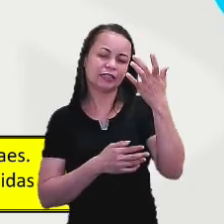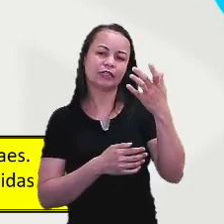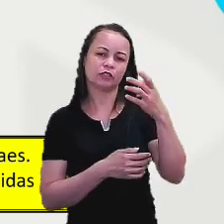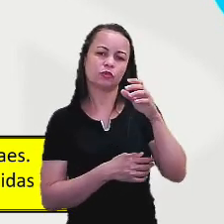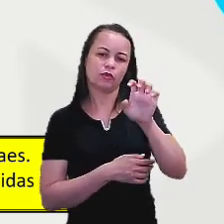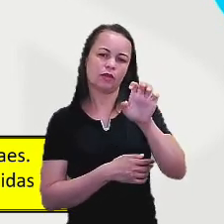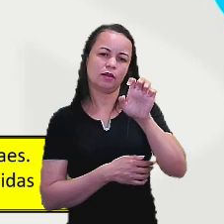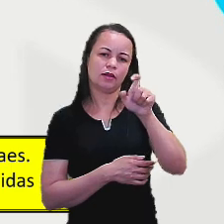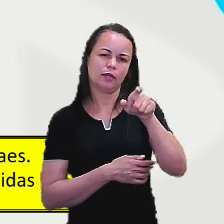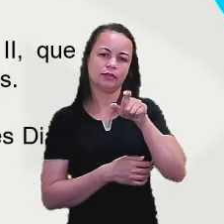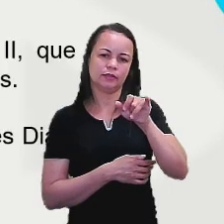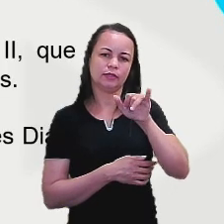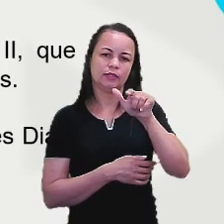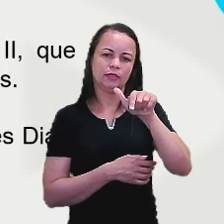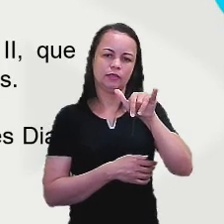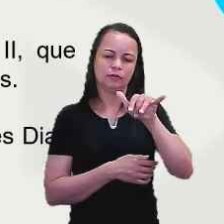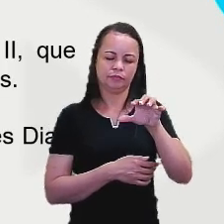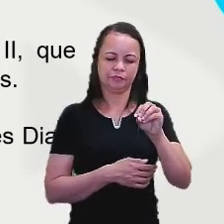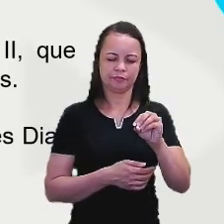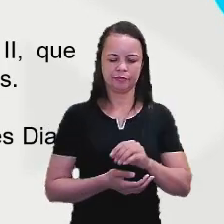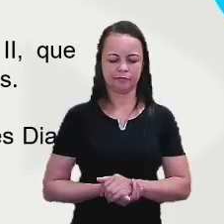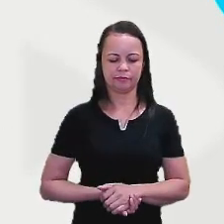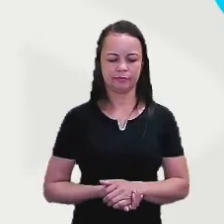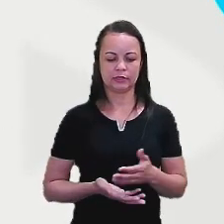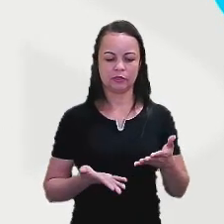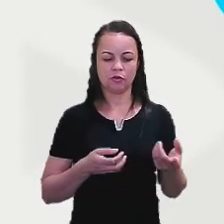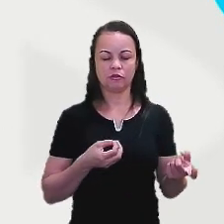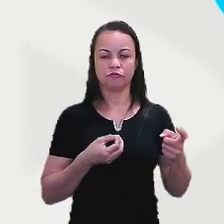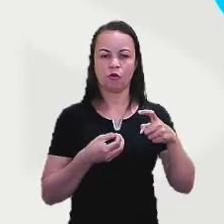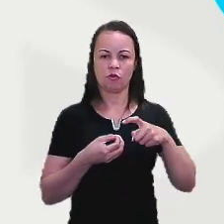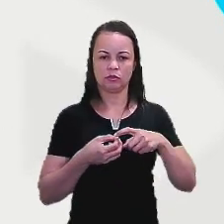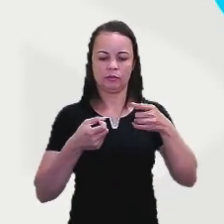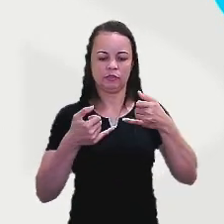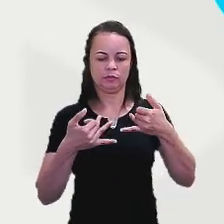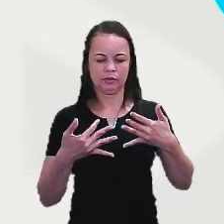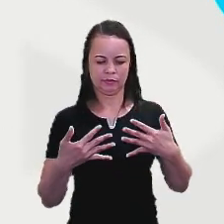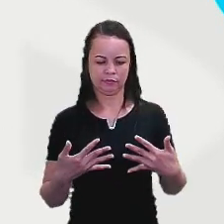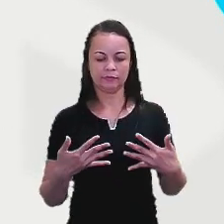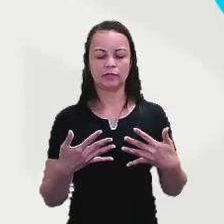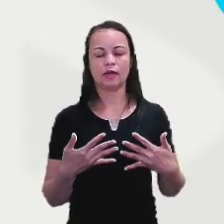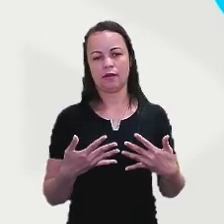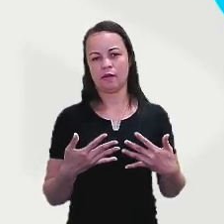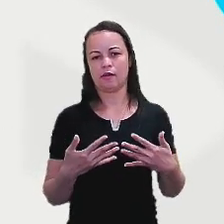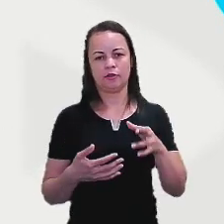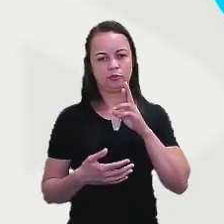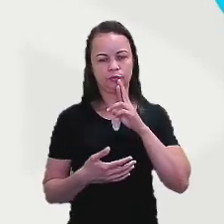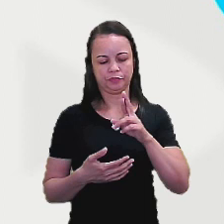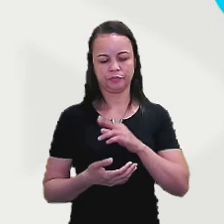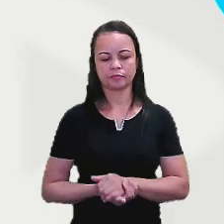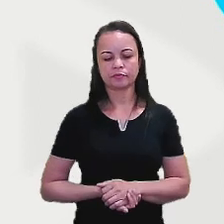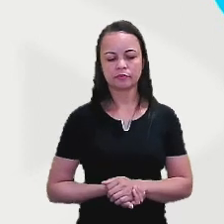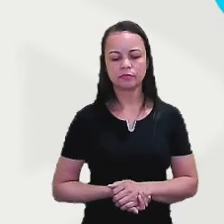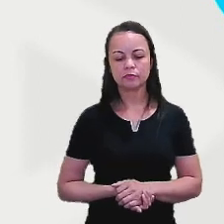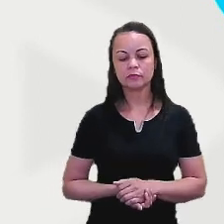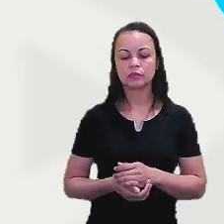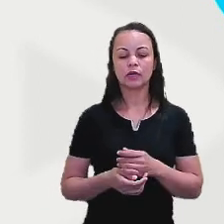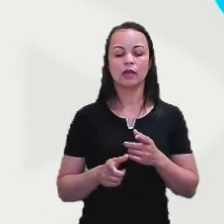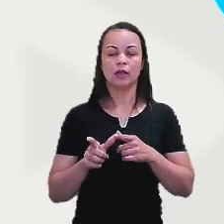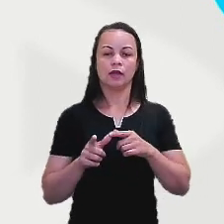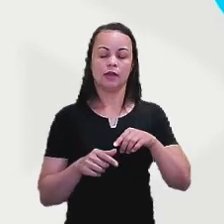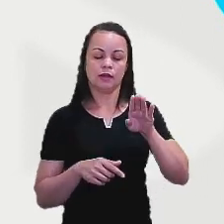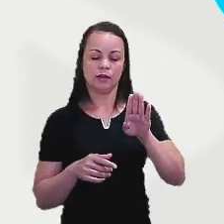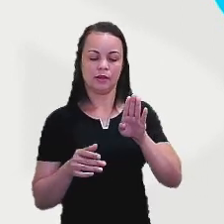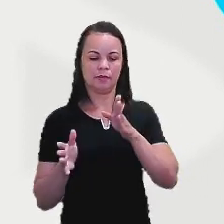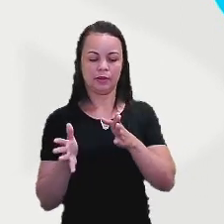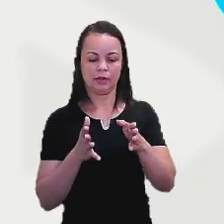Então, vamos voltar agora para a explicação da resposta. Então, o texto de Carlos Drummond de Andrade é uma